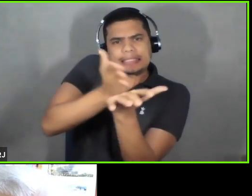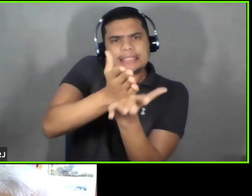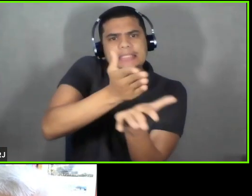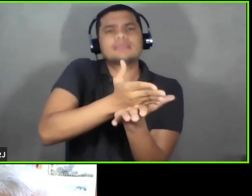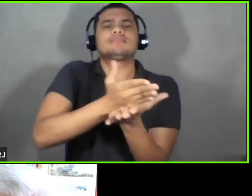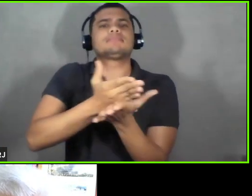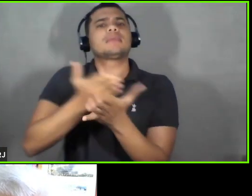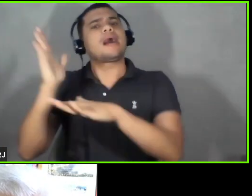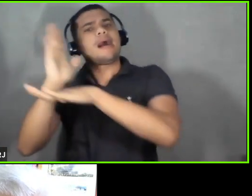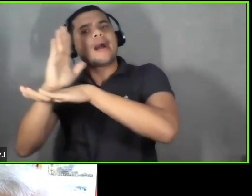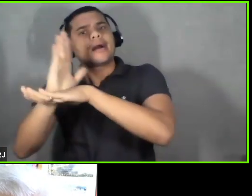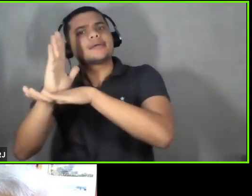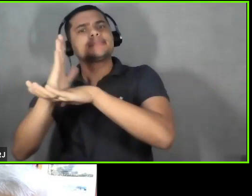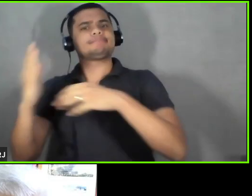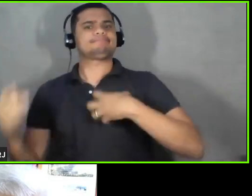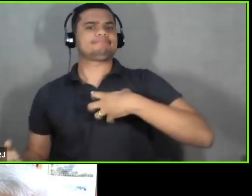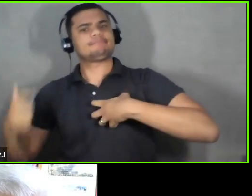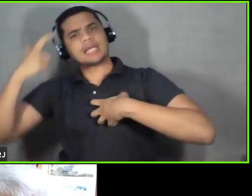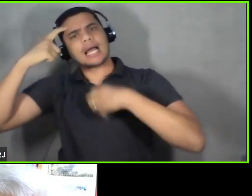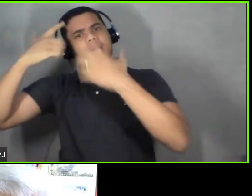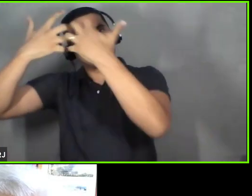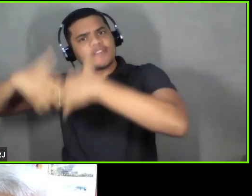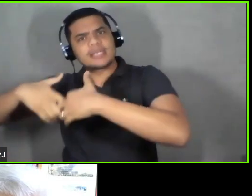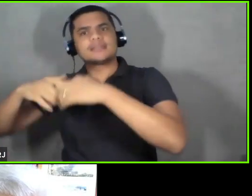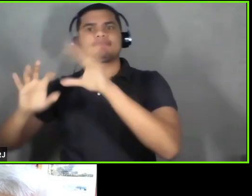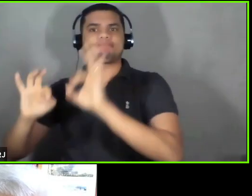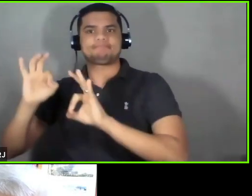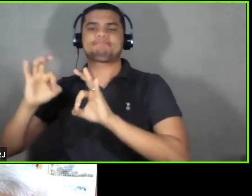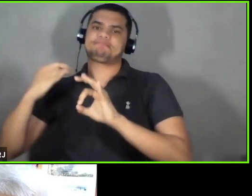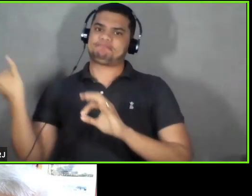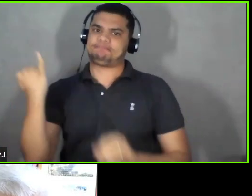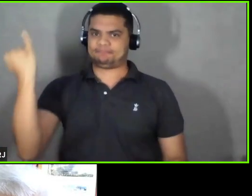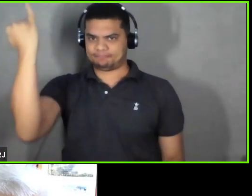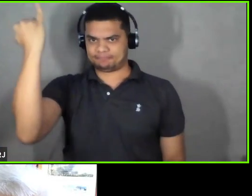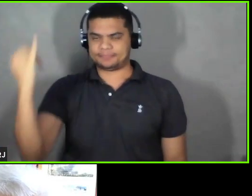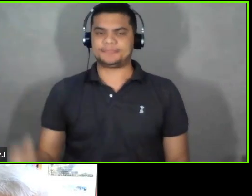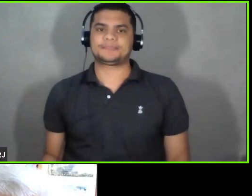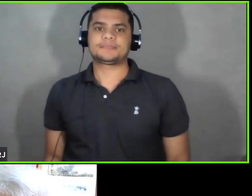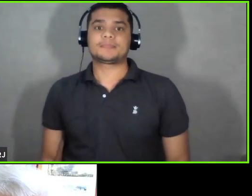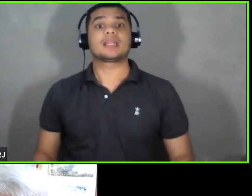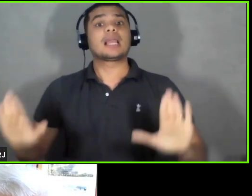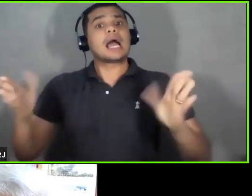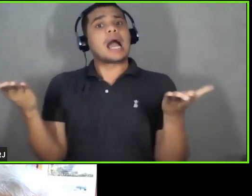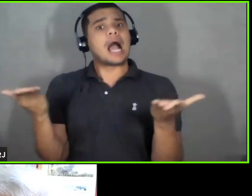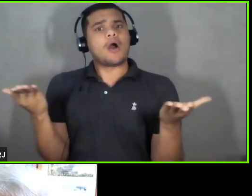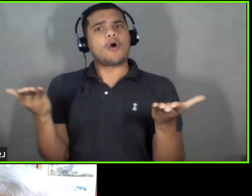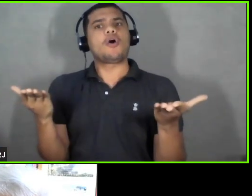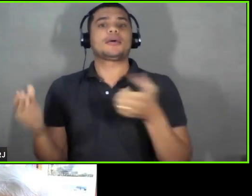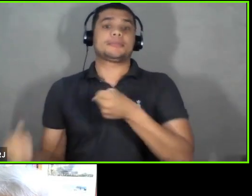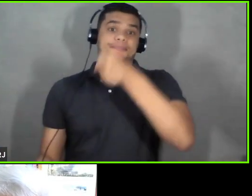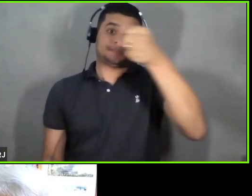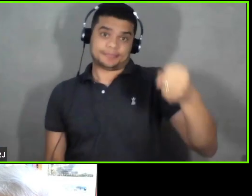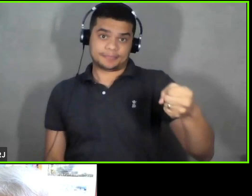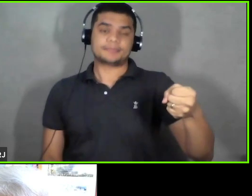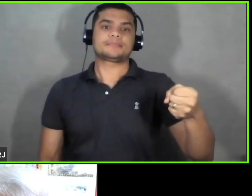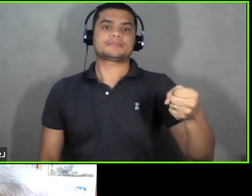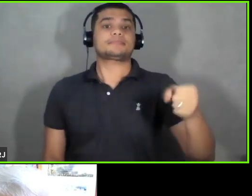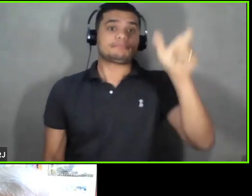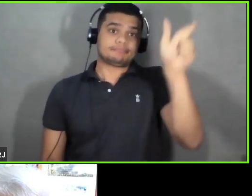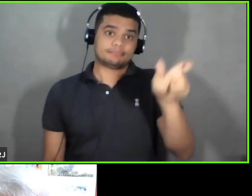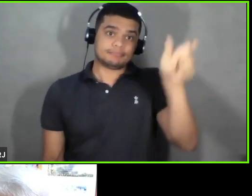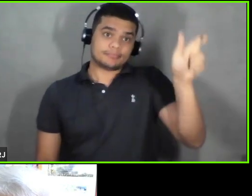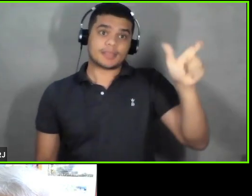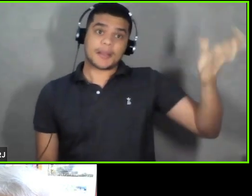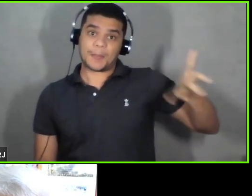com iniciativas e reflexões muito promissoras. Mas agora eu passo a palavra aos